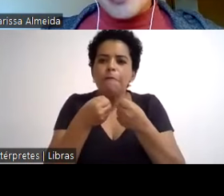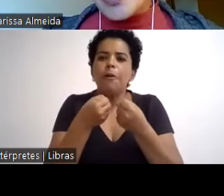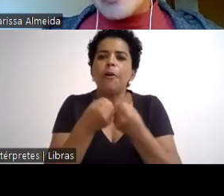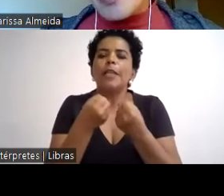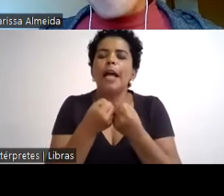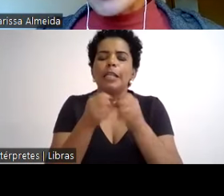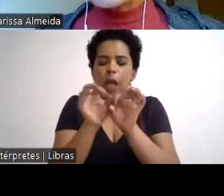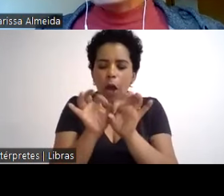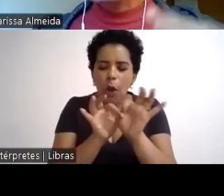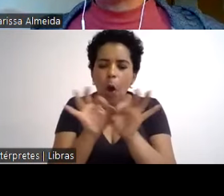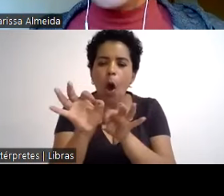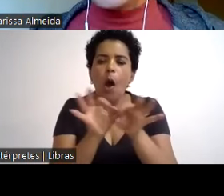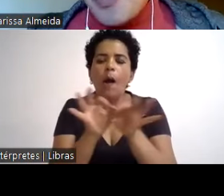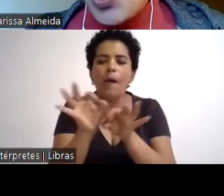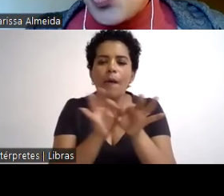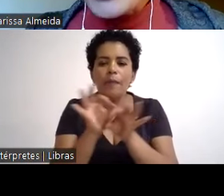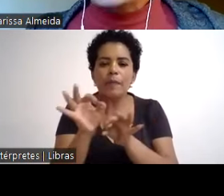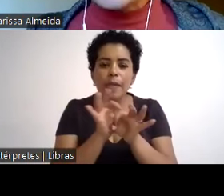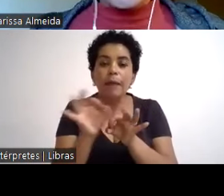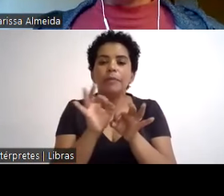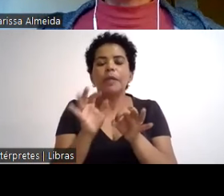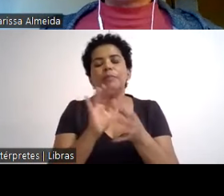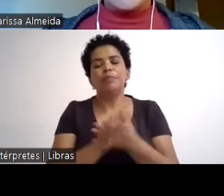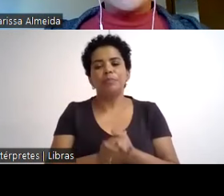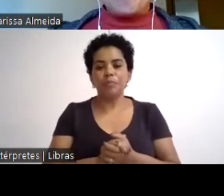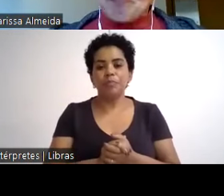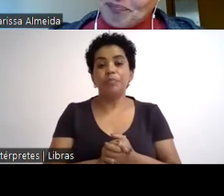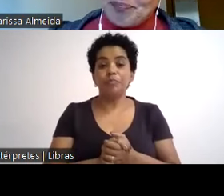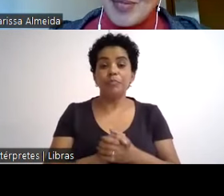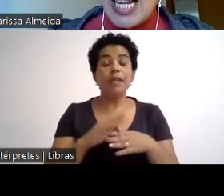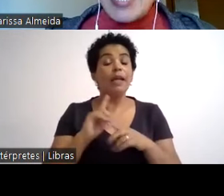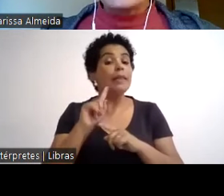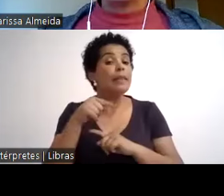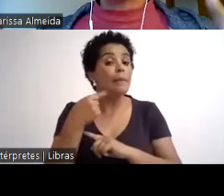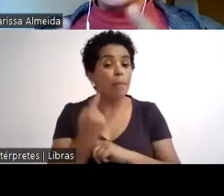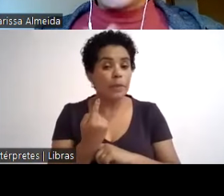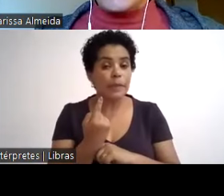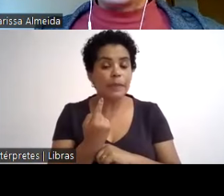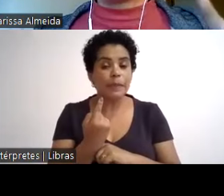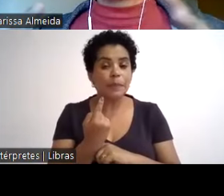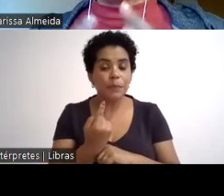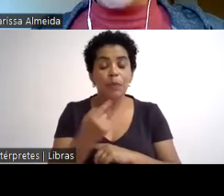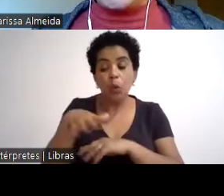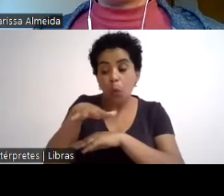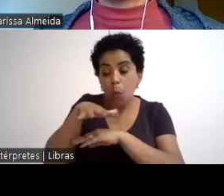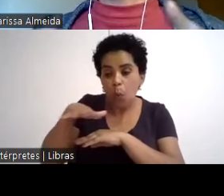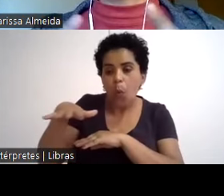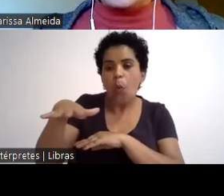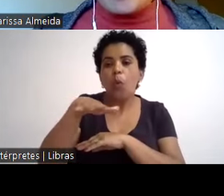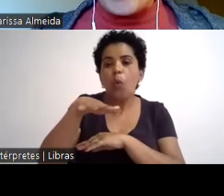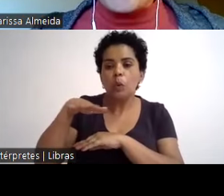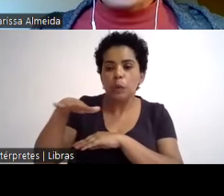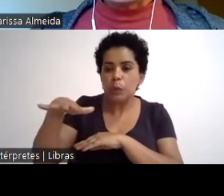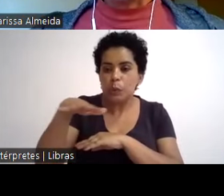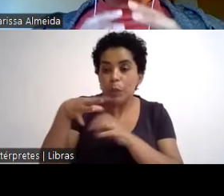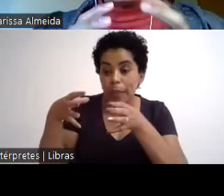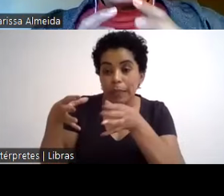de governança. Uma vez feito isso, o que é que acontece? Né? O setor, o segmento, o